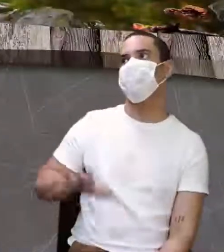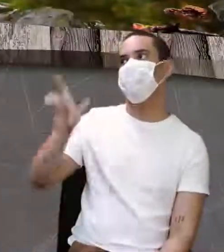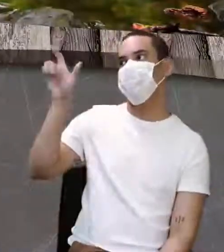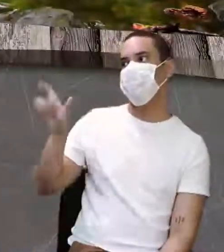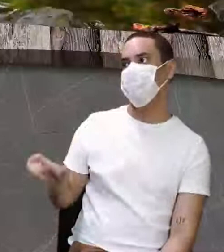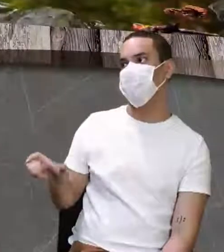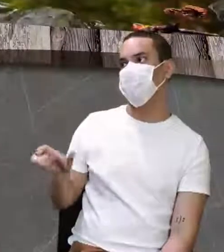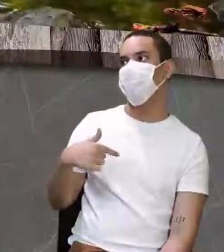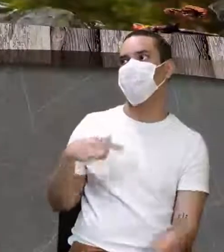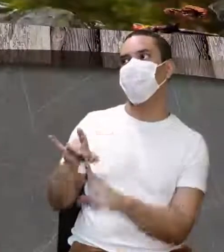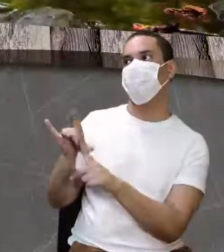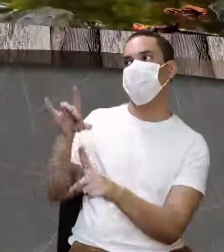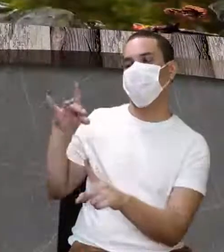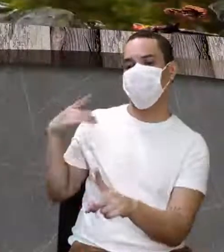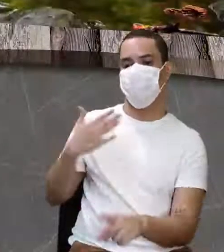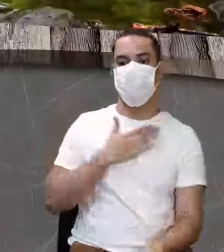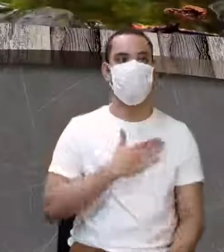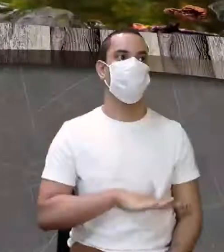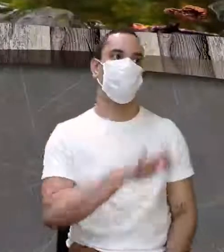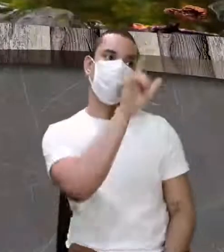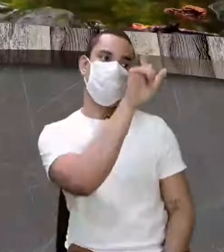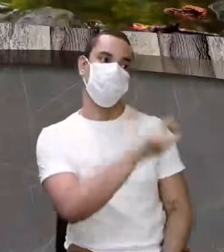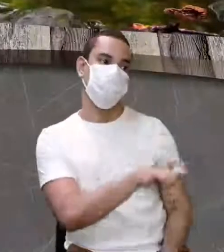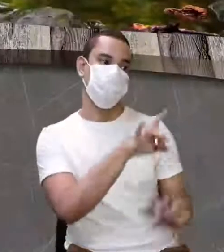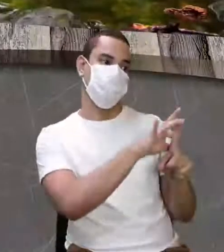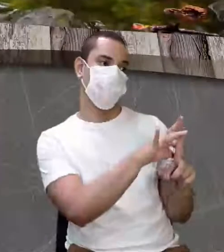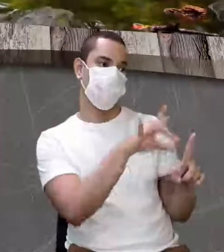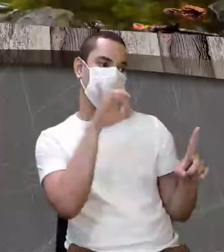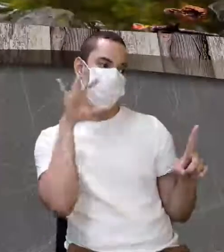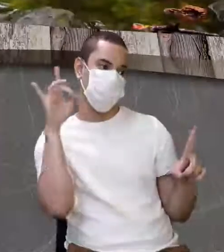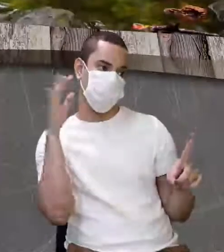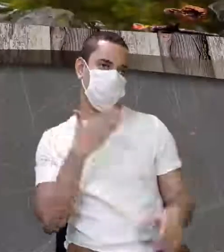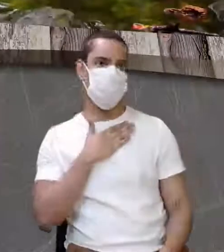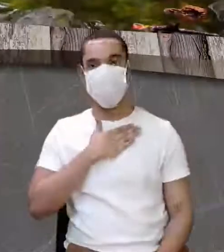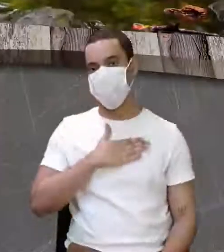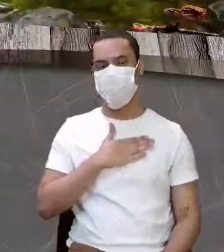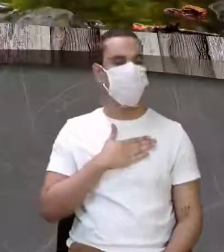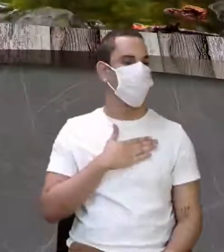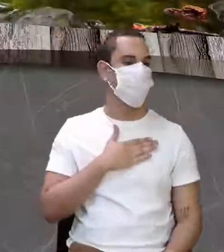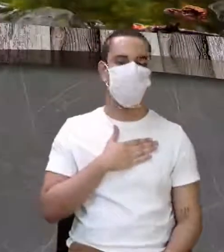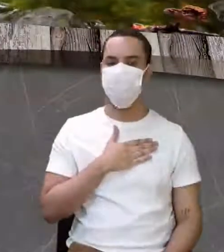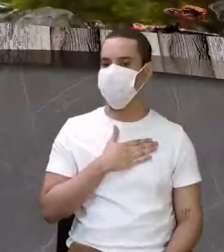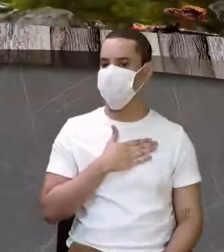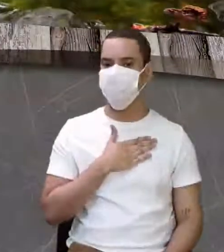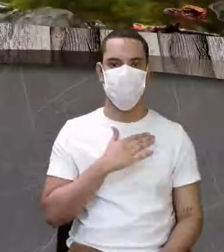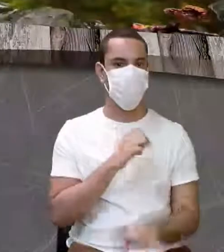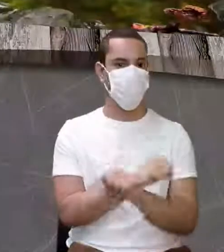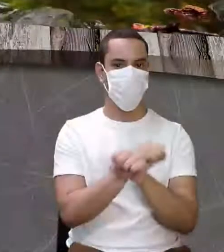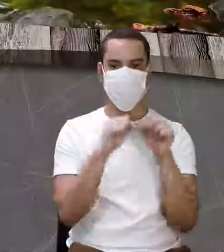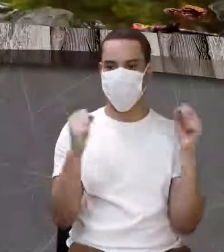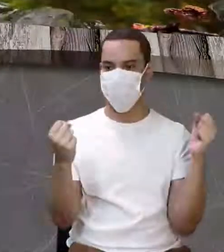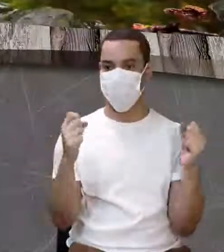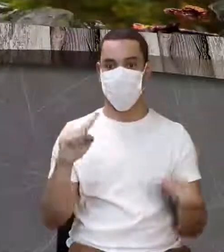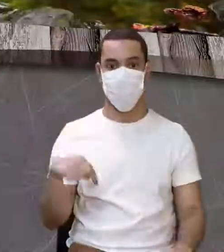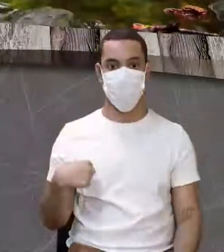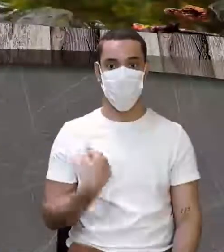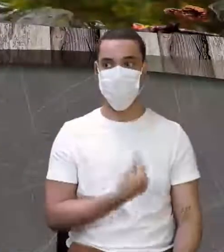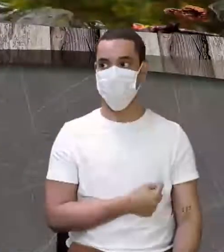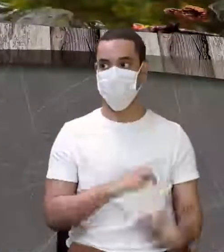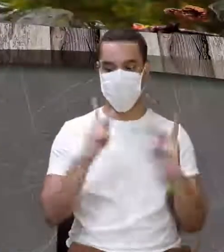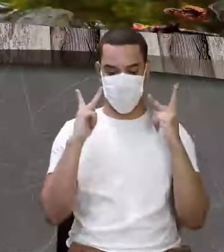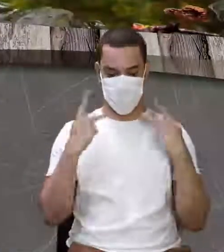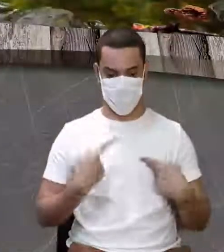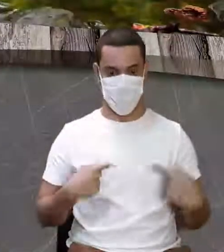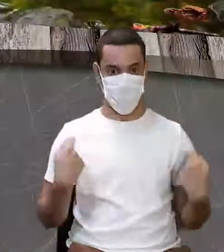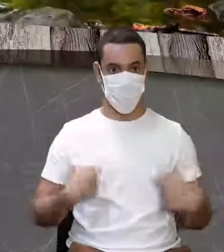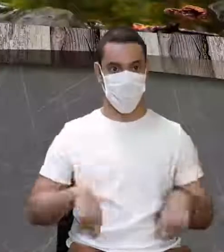ficar isolado. Não gosto daquela turma ali, daquele grupo ali, eu vou ficar isolado. Não tem como. Nós somos seres assim, precisam